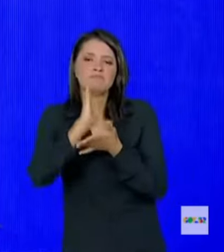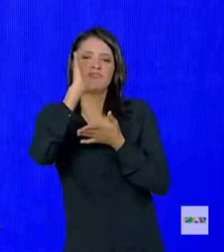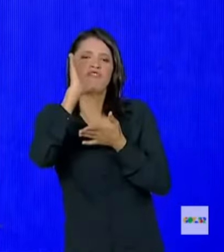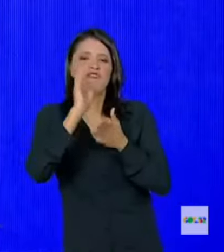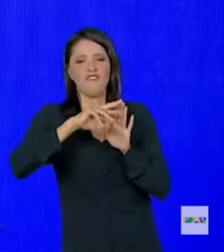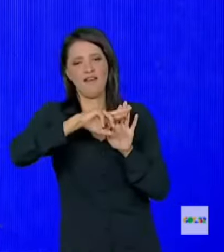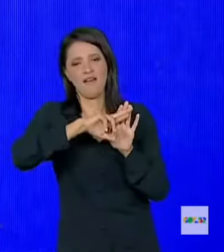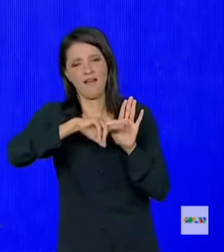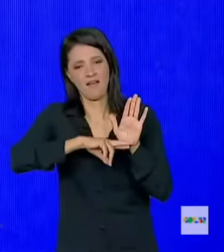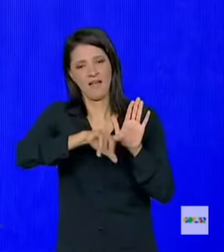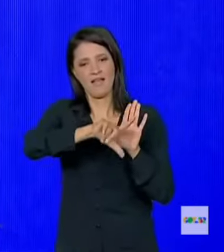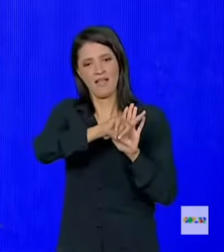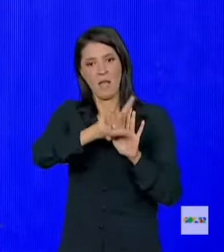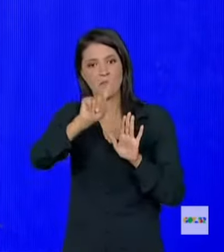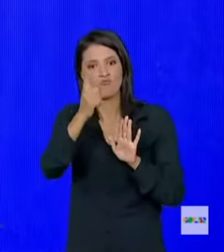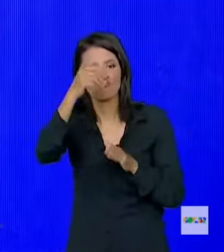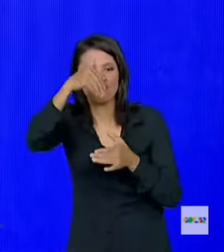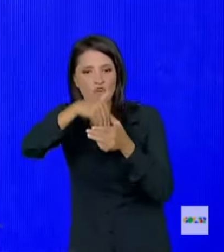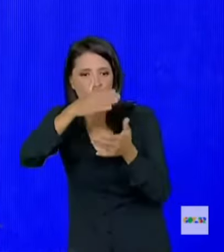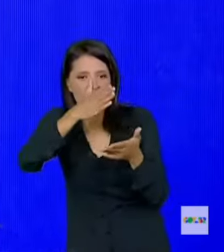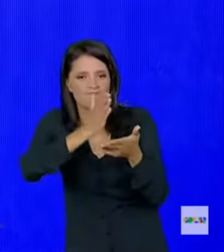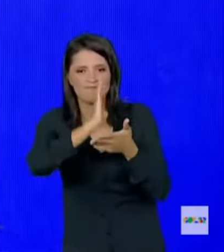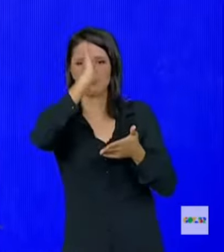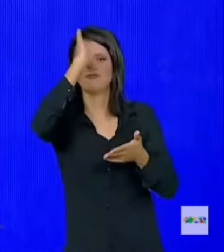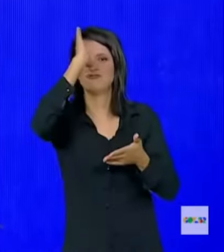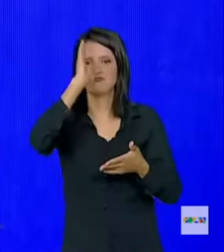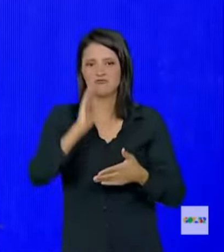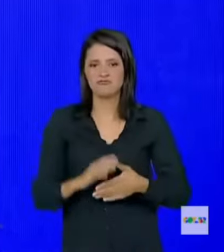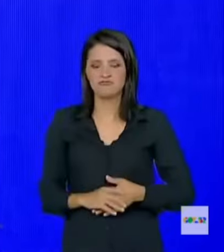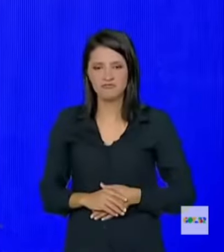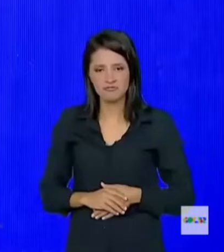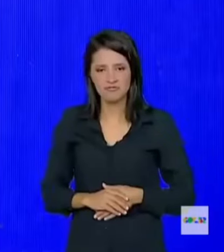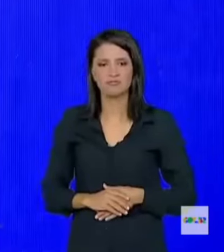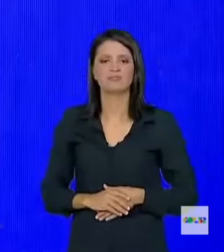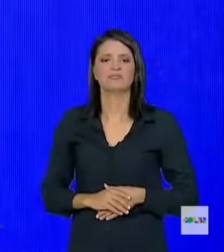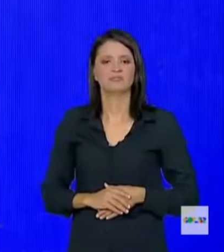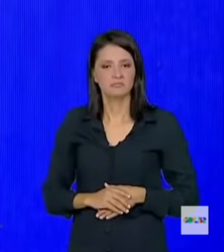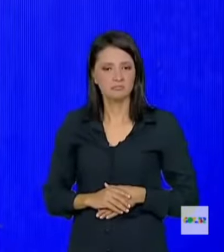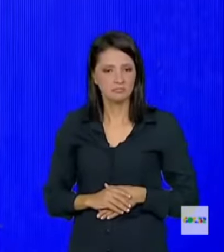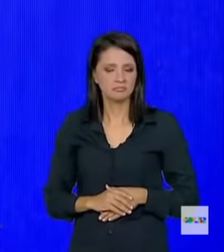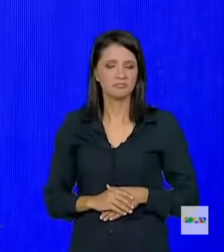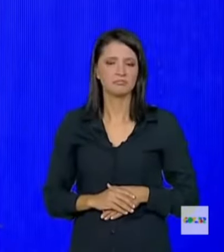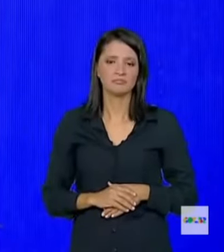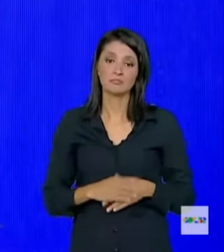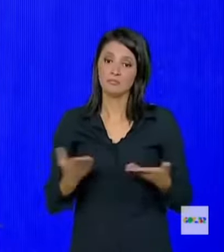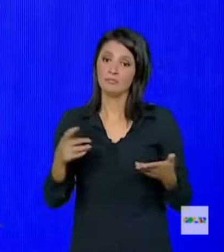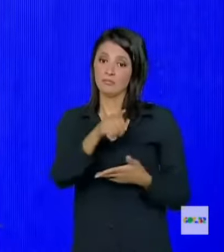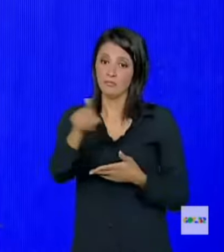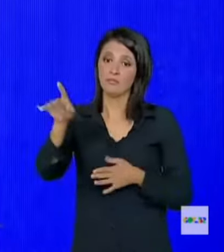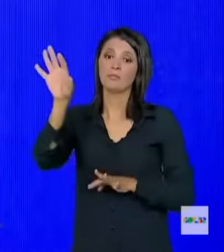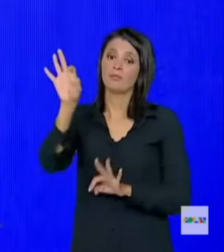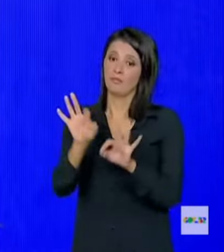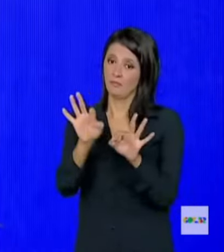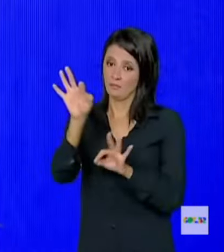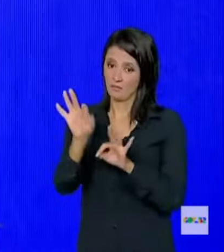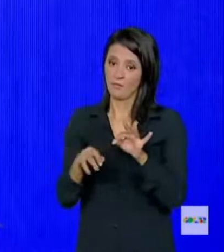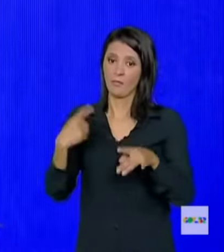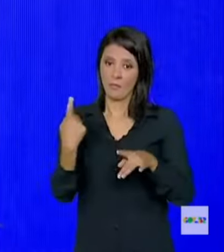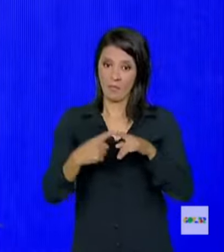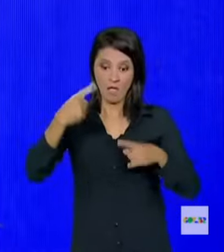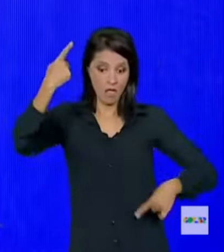regulamentação por um voto. Um voto. Então, vocês se preparem, porque a